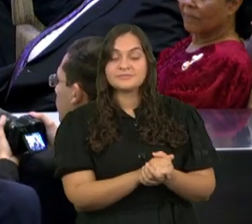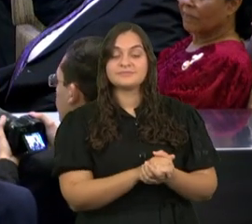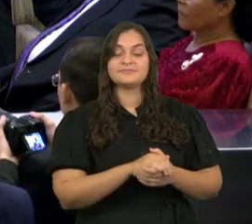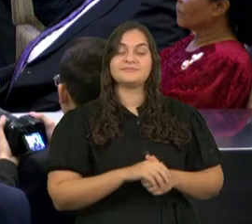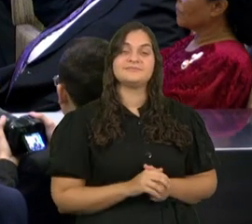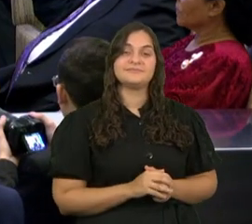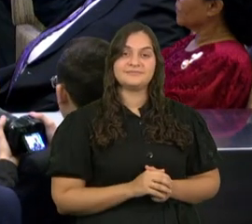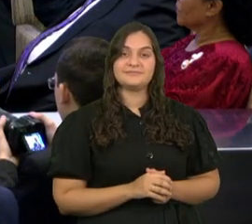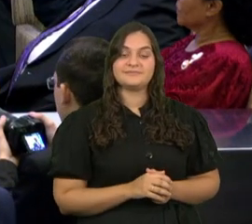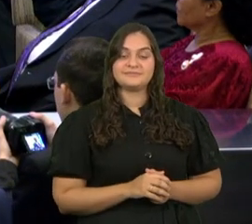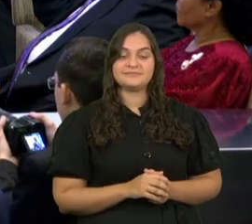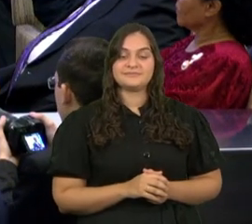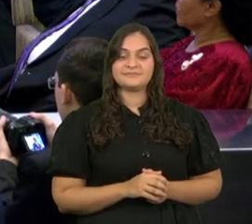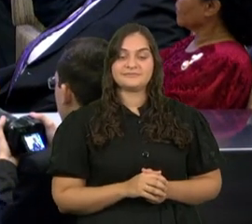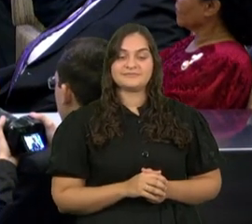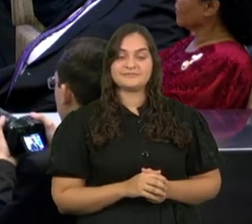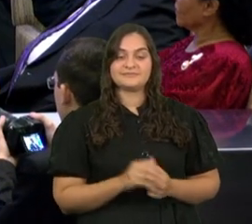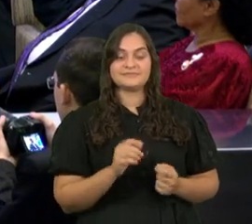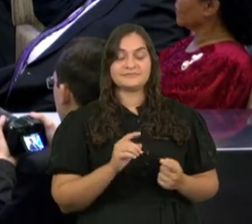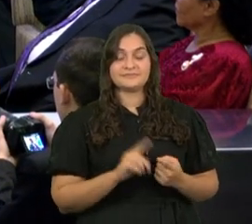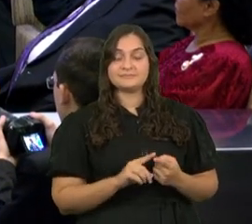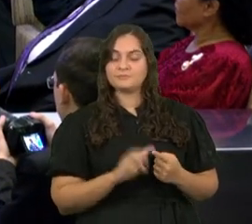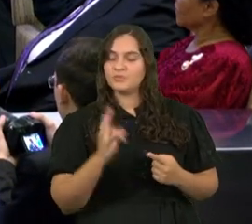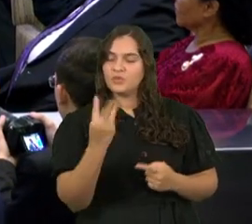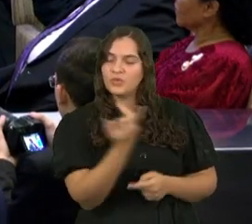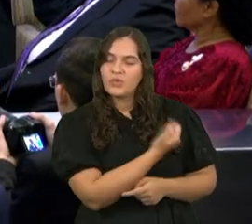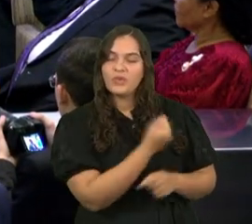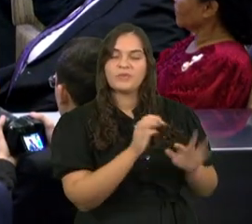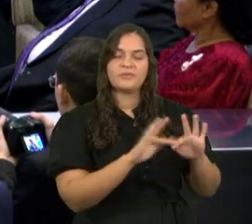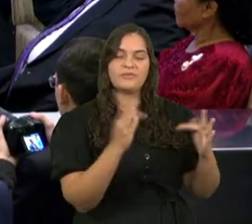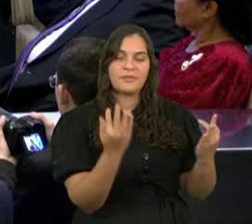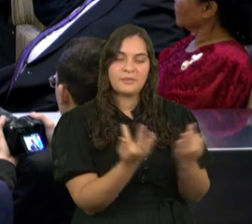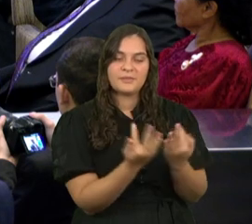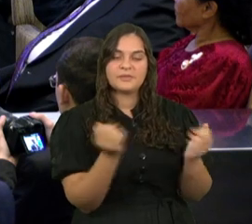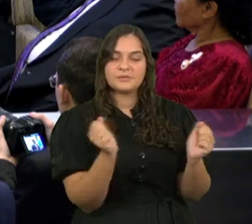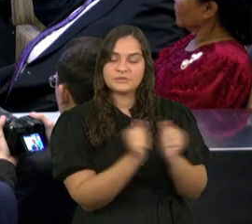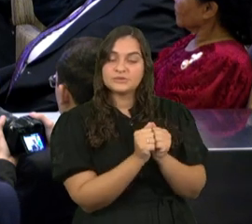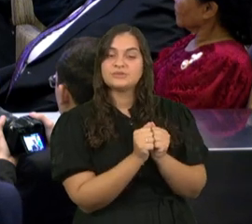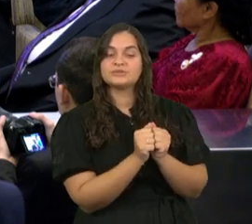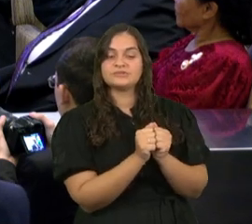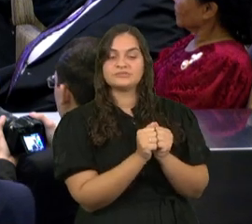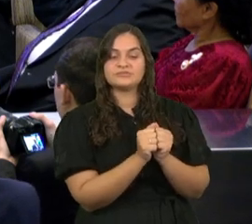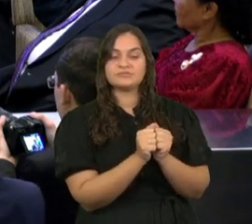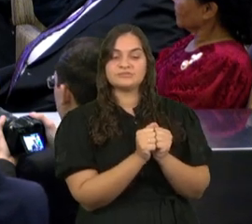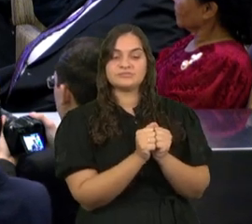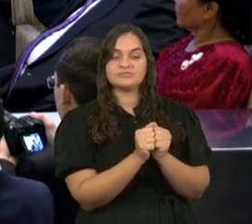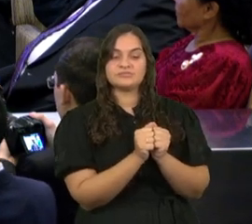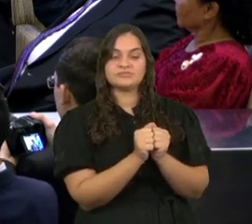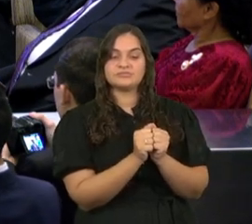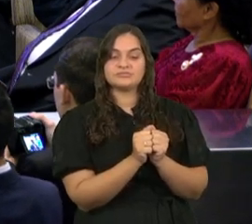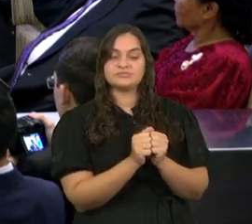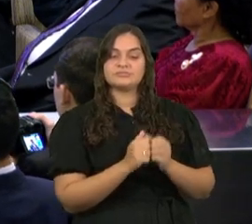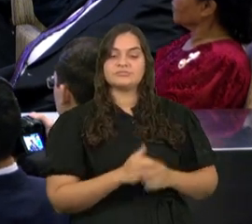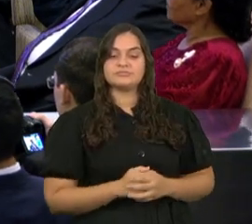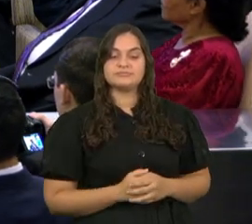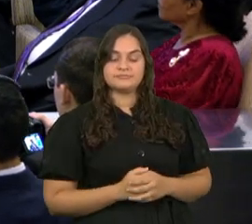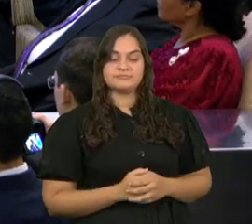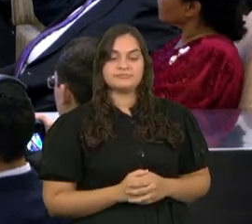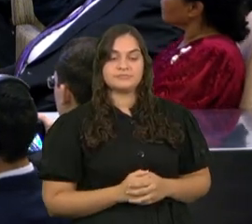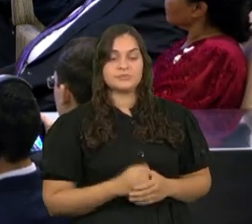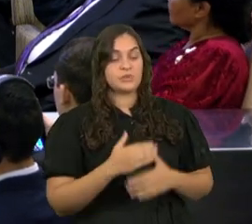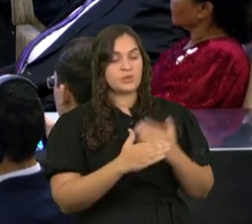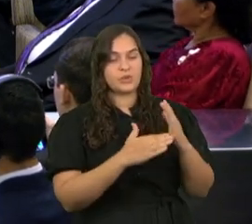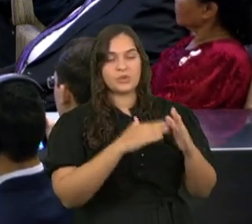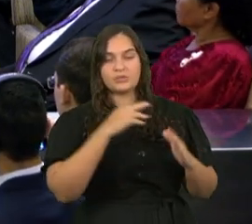e irmã Adma, já falei, e estava também Davi, Débora, Benjamim